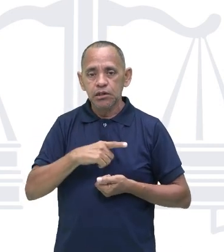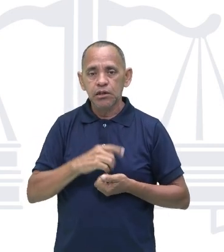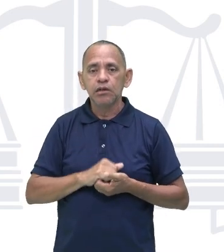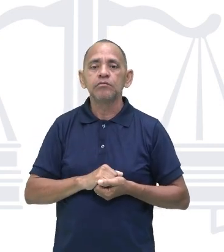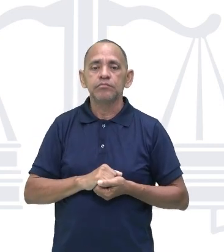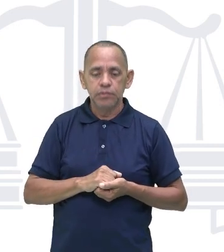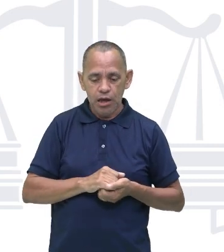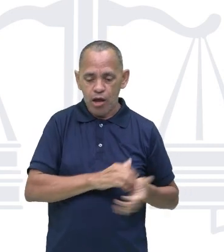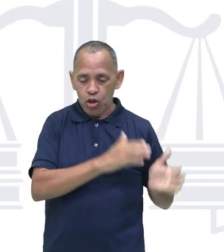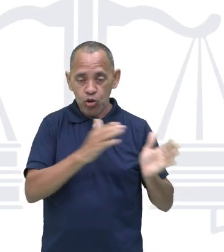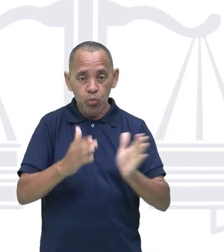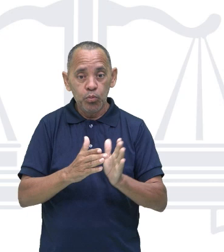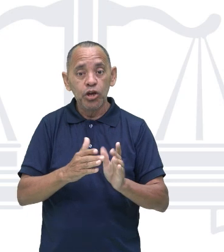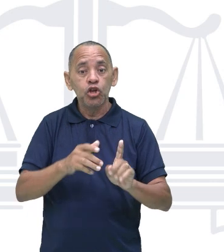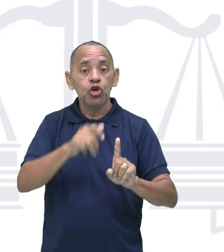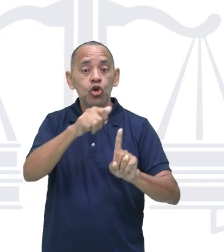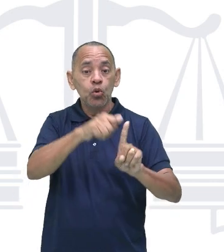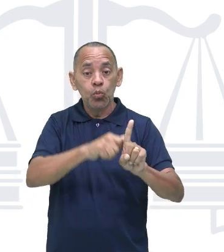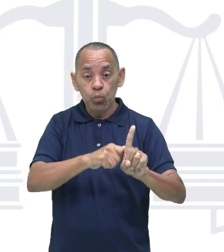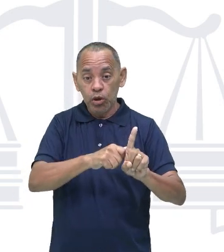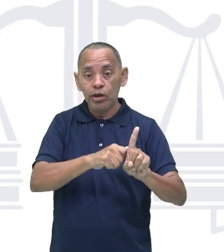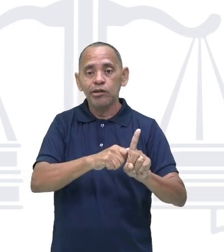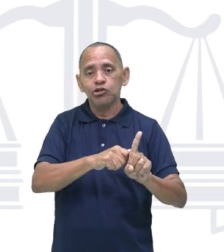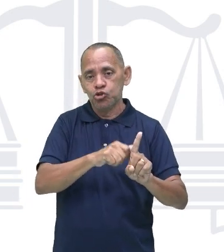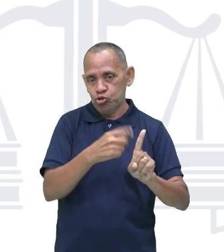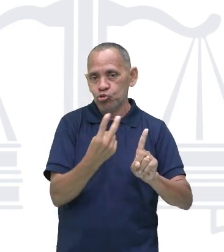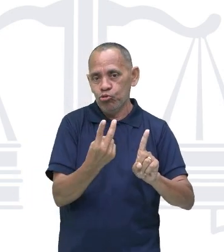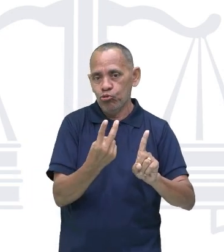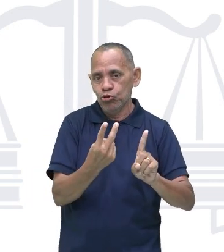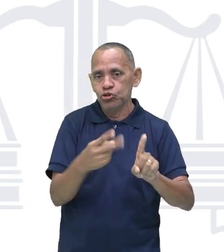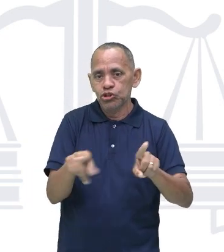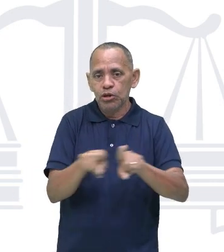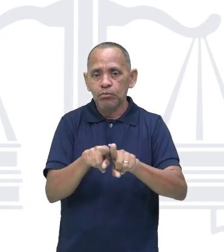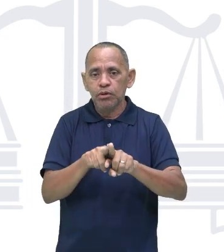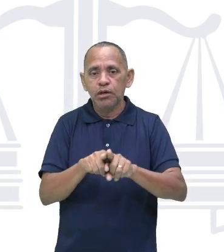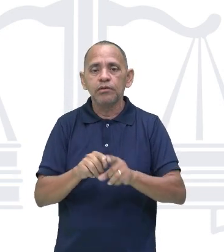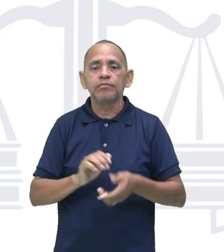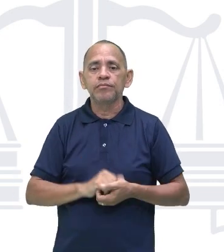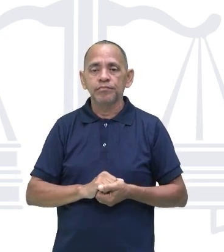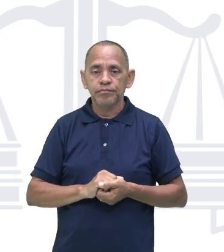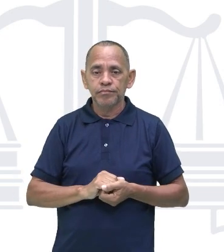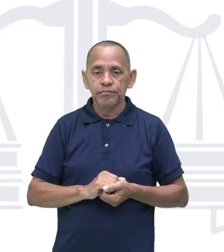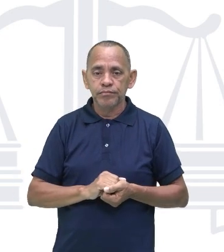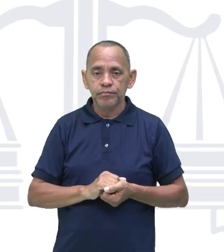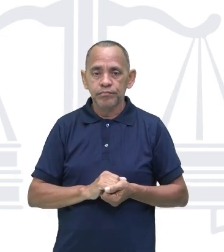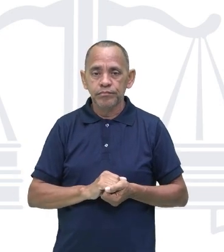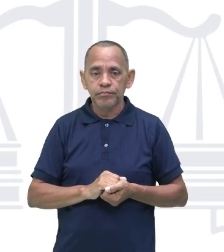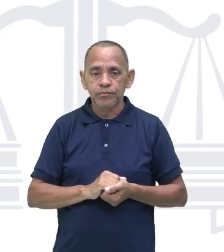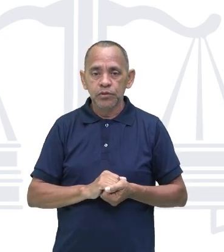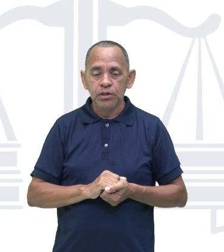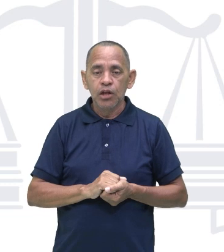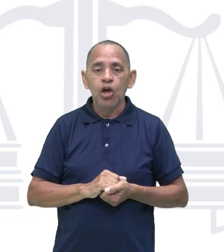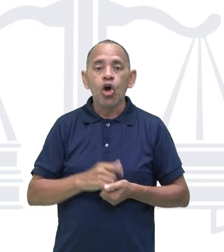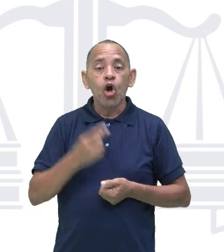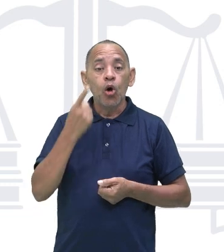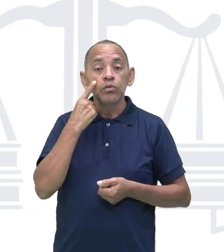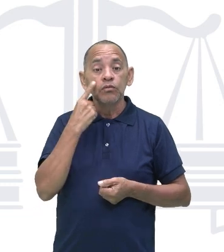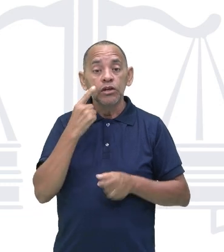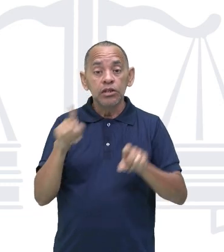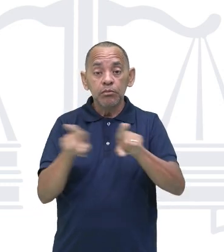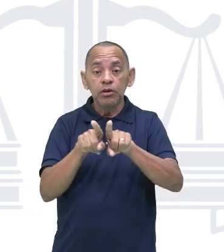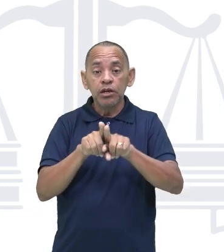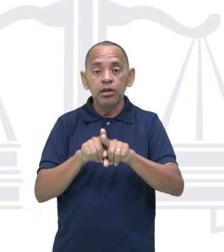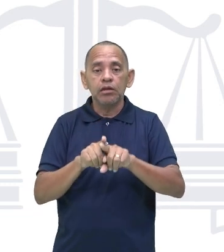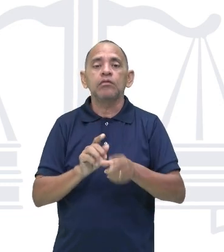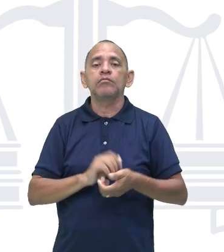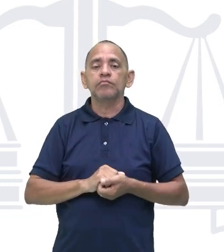do ano letivo. Seguindo, nós temos aí podemos observar que essa etapa ela deve ser organizada a